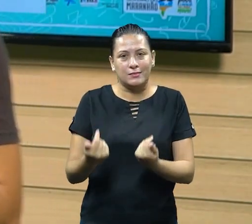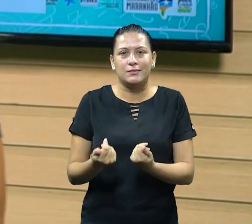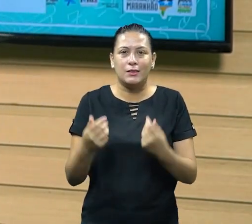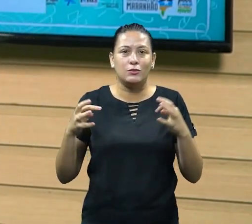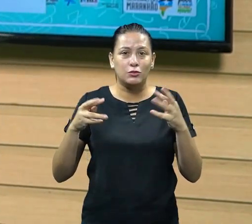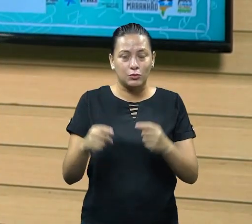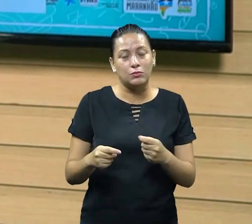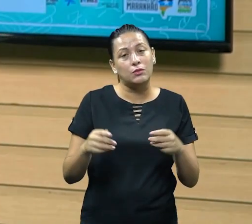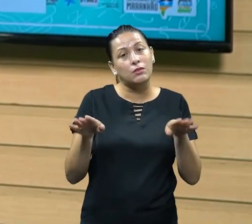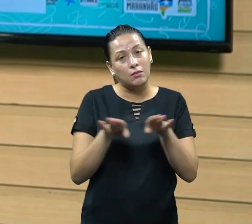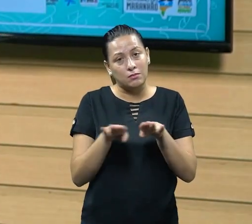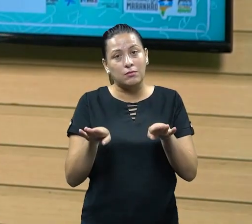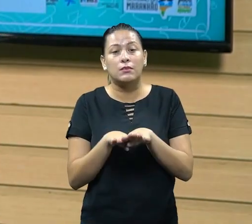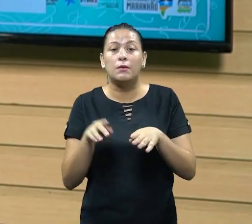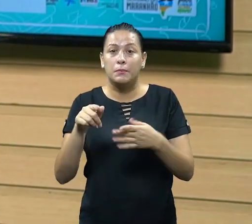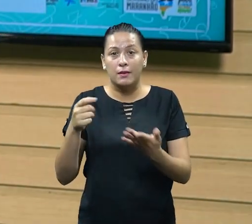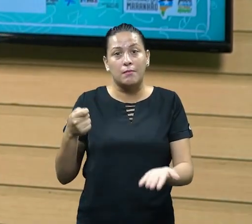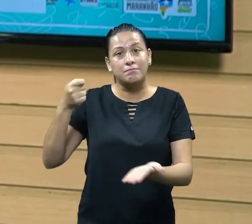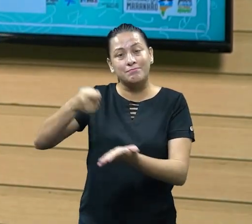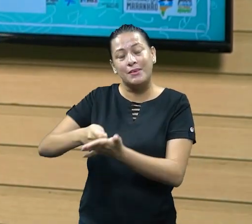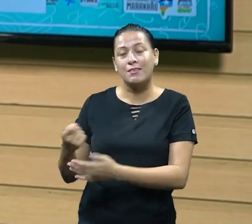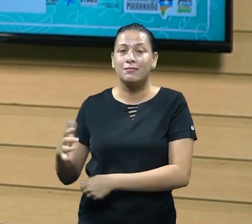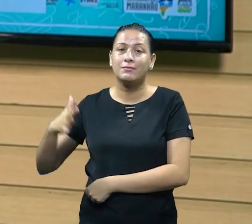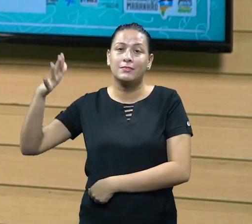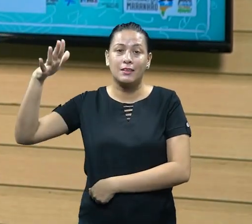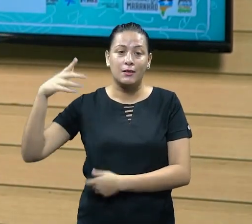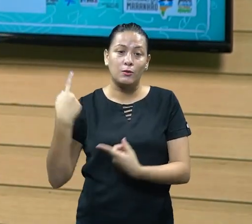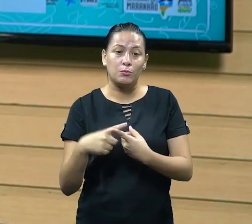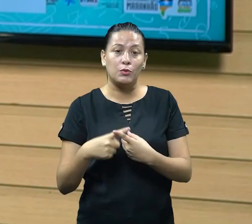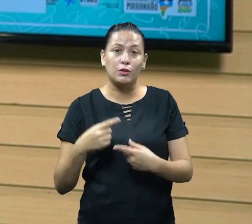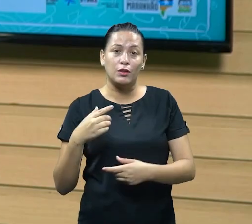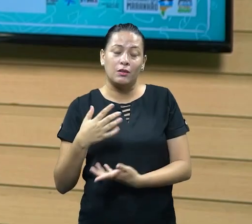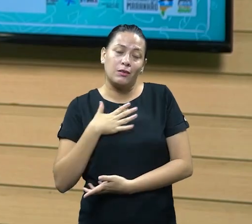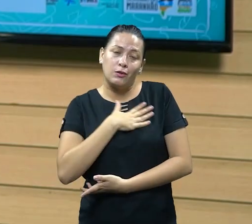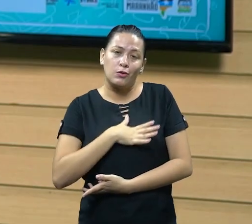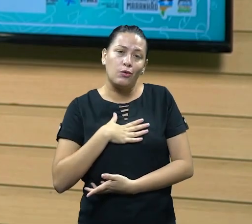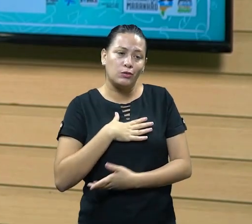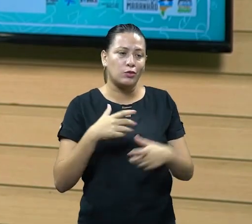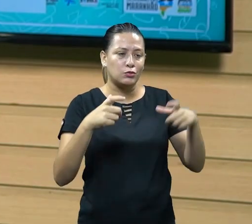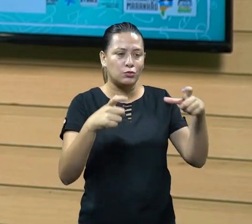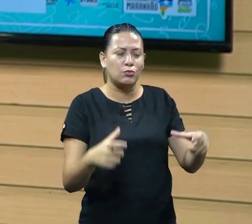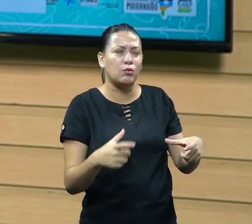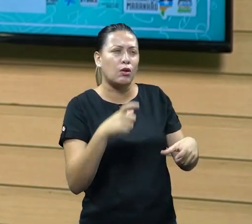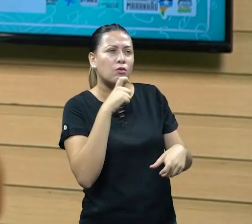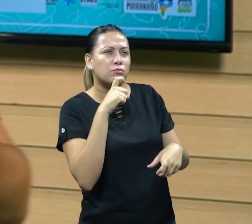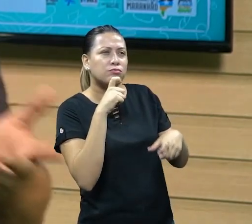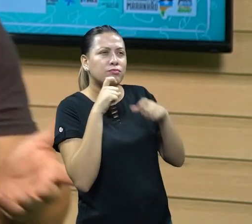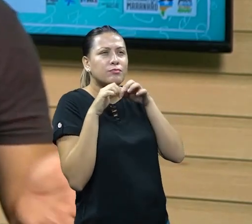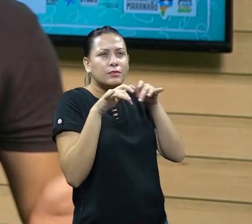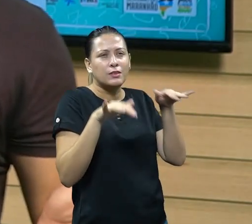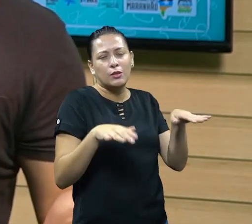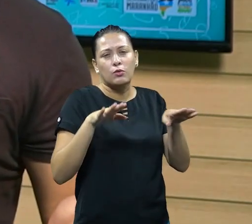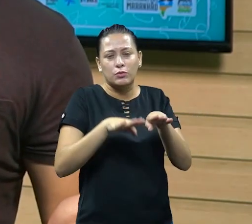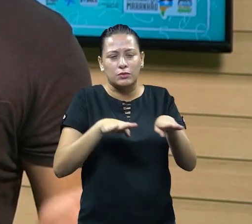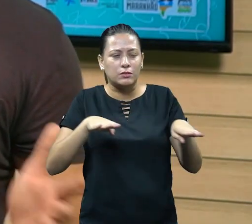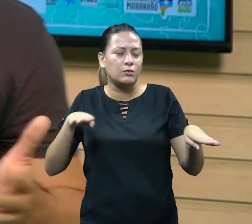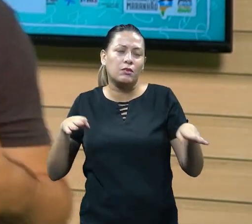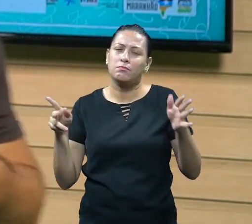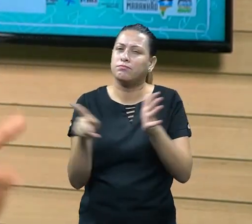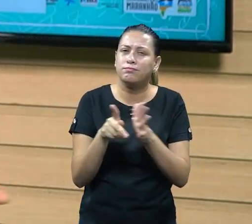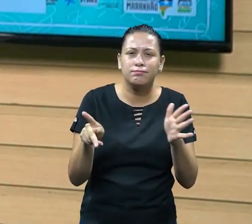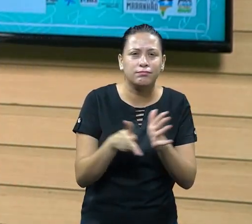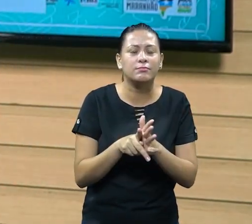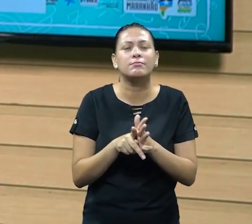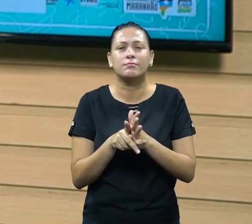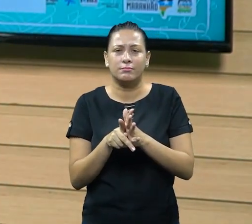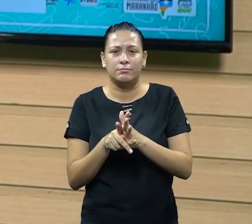com que eu cobre mais caro, né? Meu cliente acabe pagando. Né? Quem é que não gosta de um espaço climatizado, limpo, cheiroso, um estacionamento próprio? Quem é